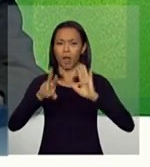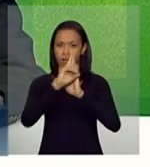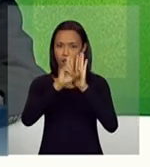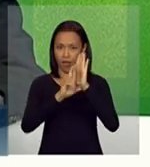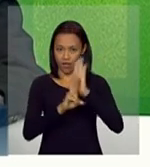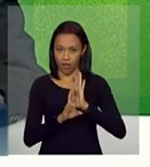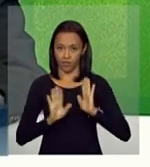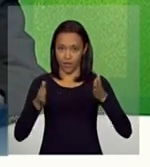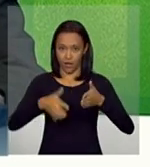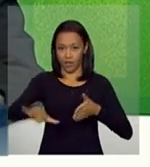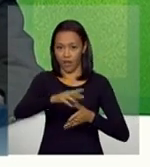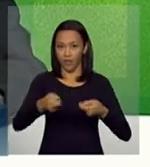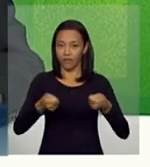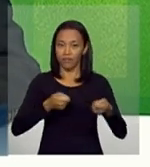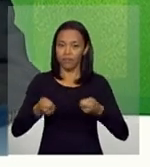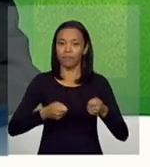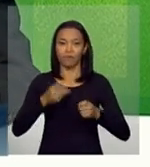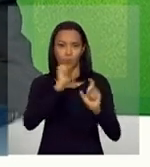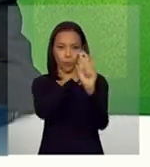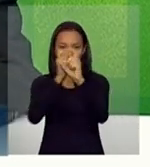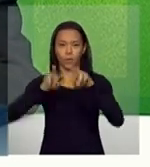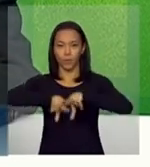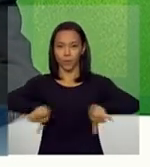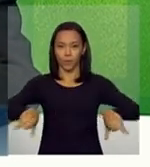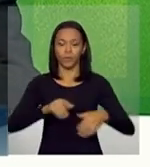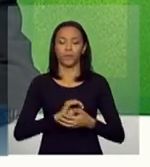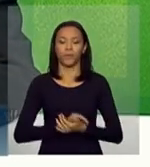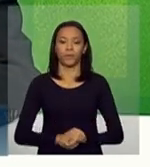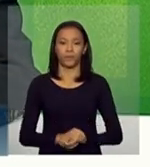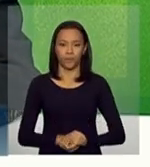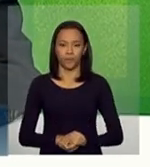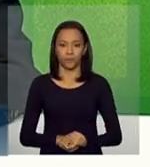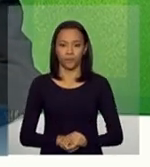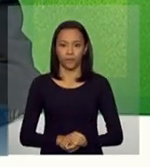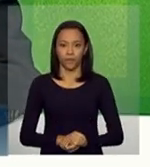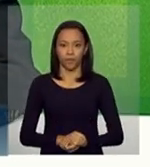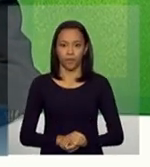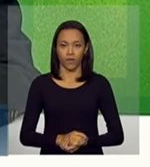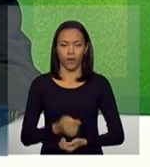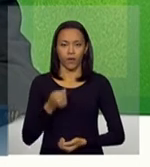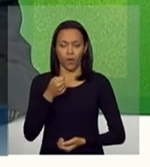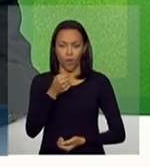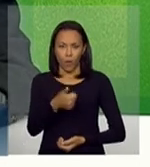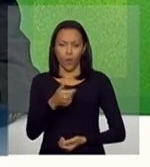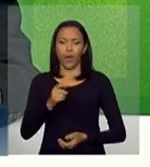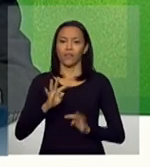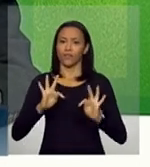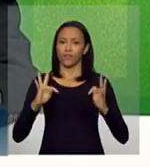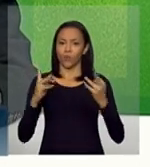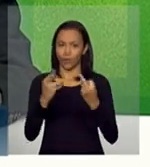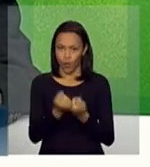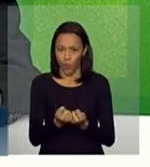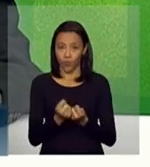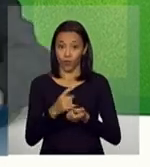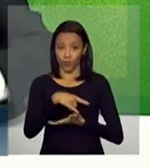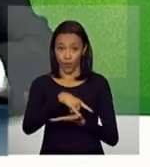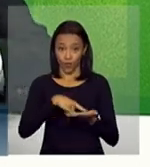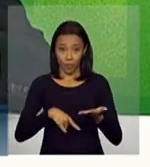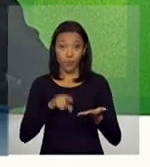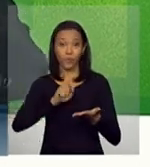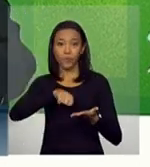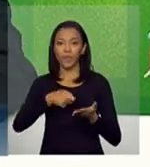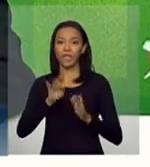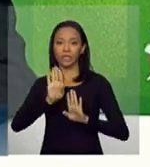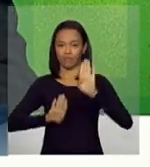regulatório da mineração. Passarão a ser todas, ou quase todas, licitadas e não